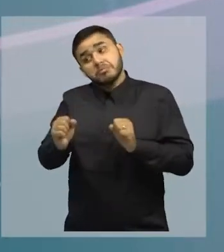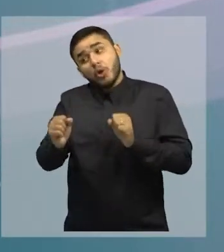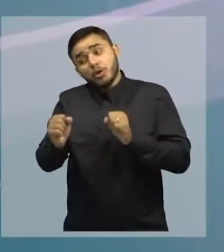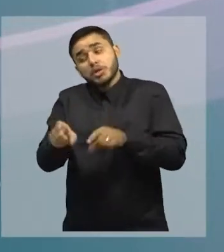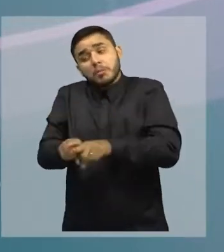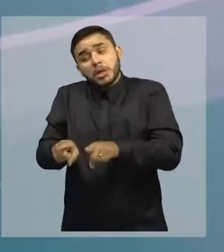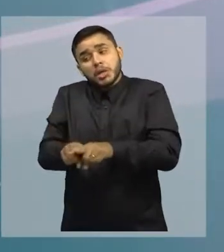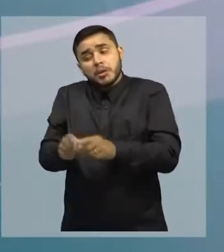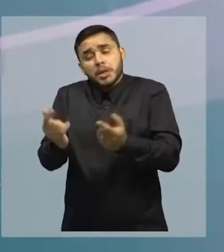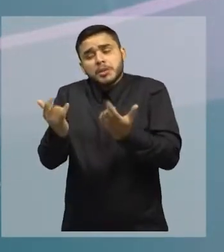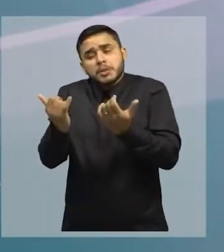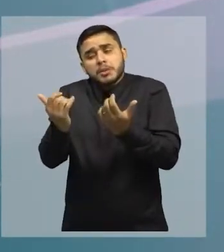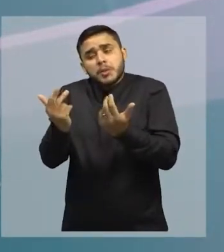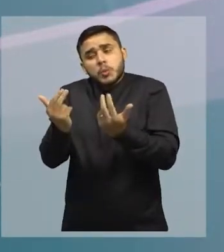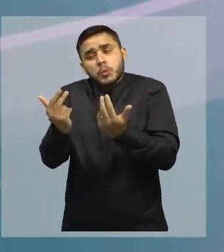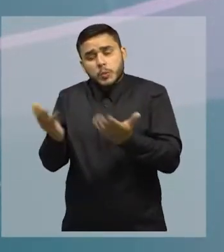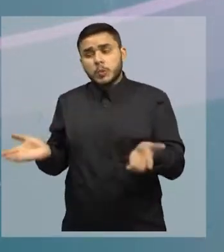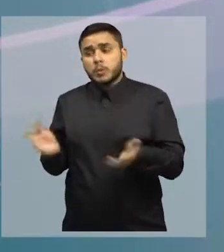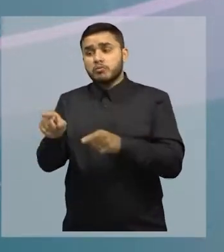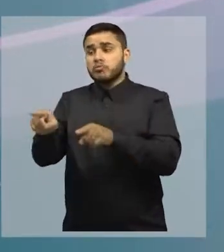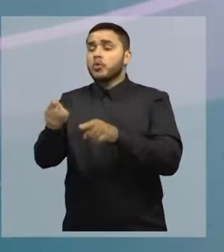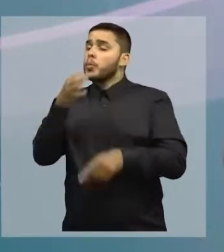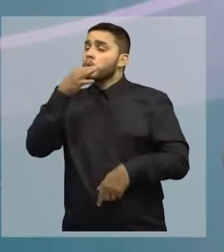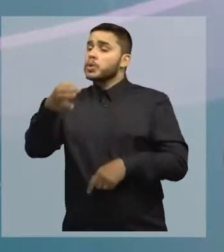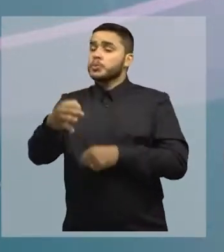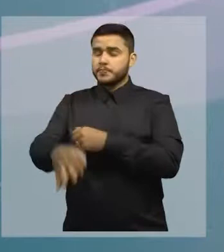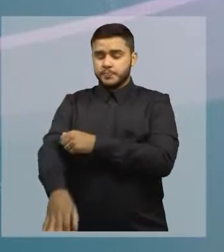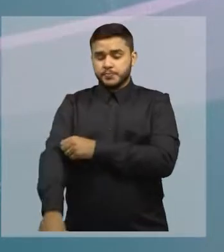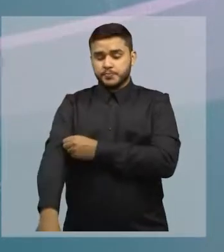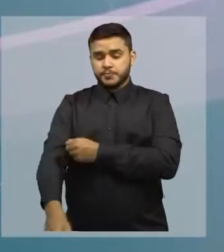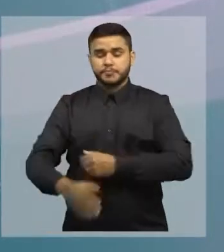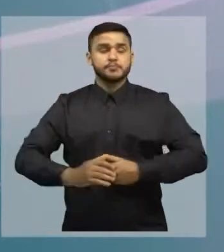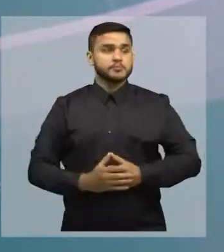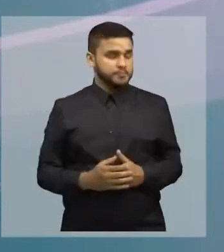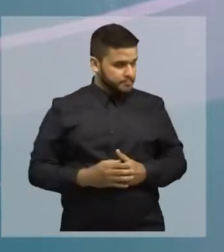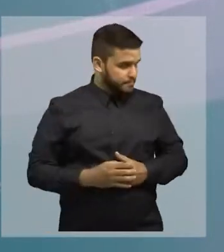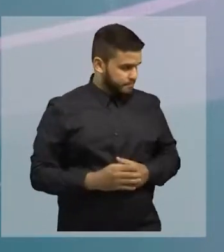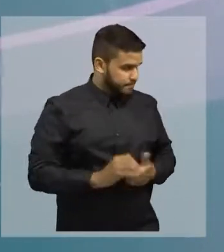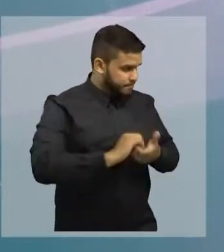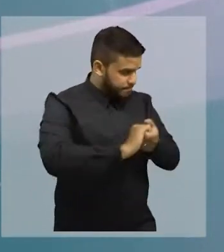Nacional. Bom, Arnaldo, professor Clésio,